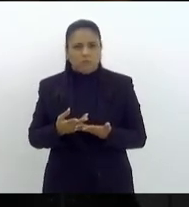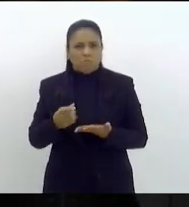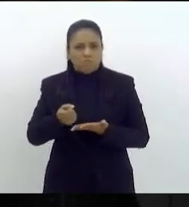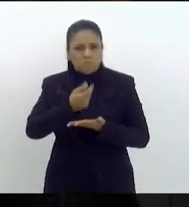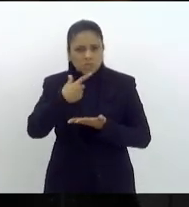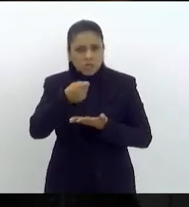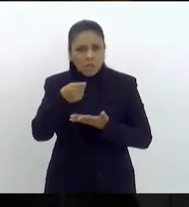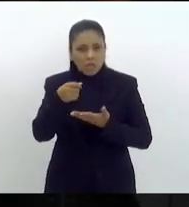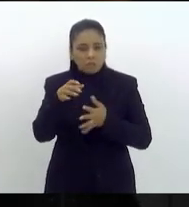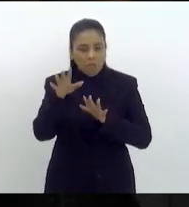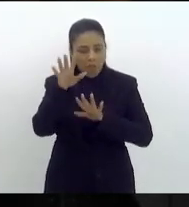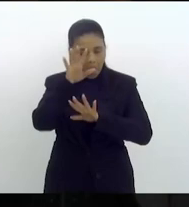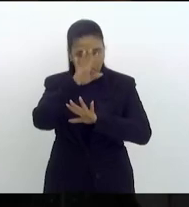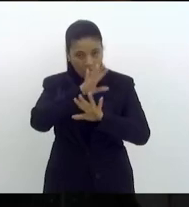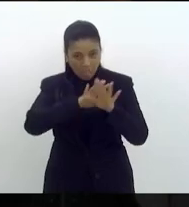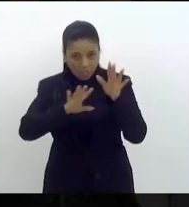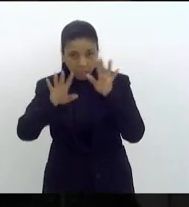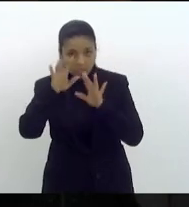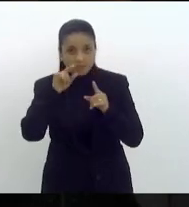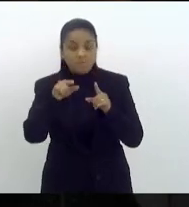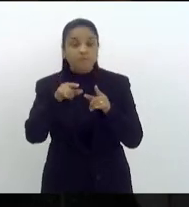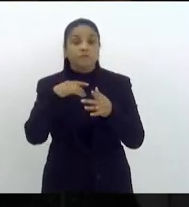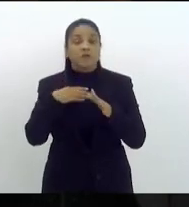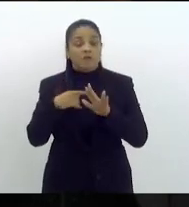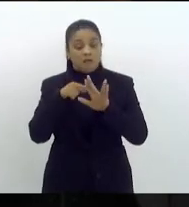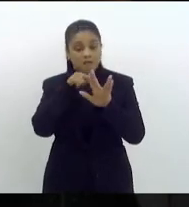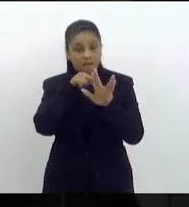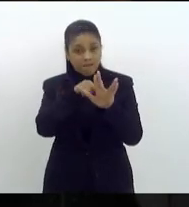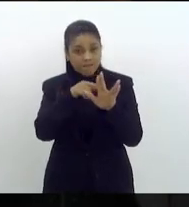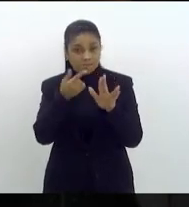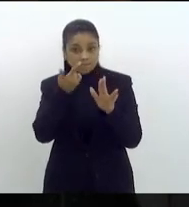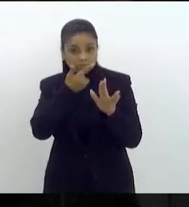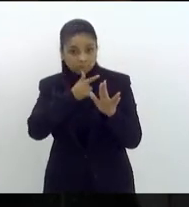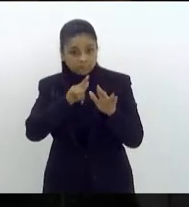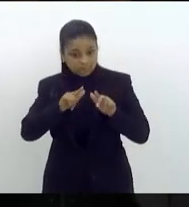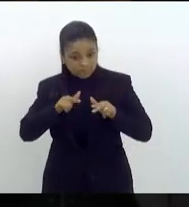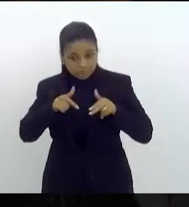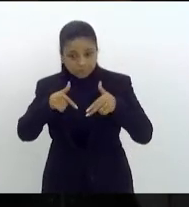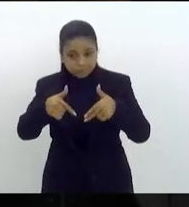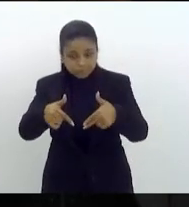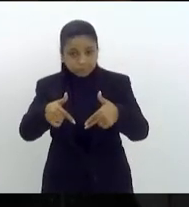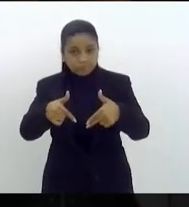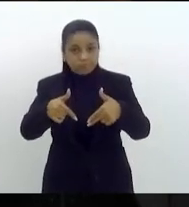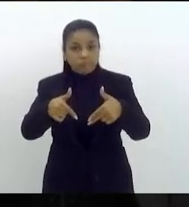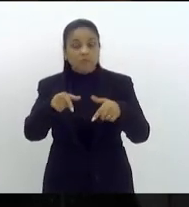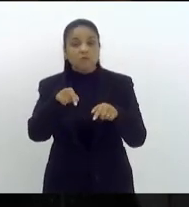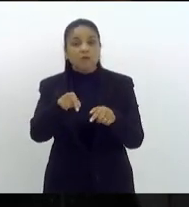mas a camadas começou a ser aplicada para epilepsia